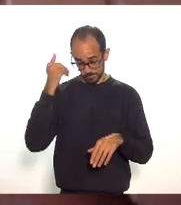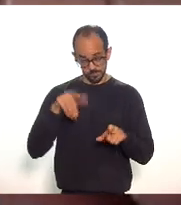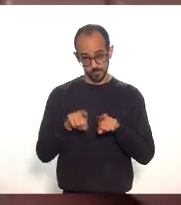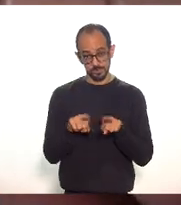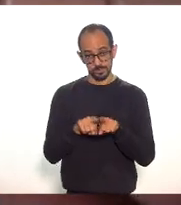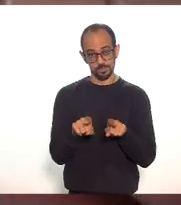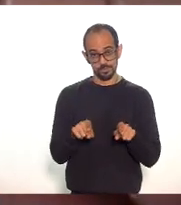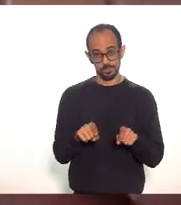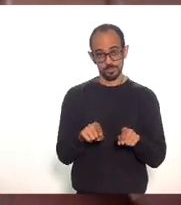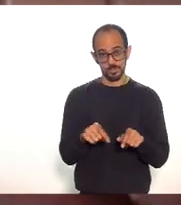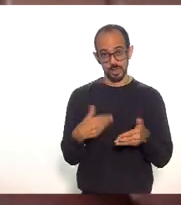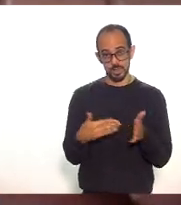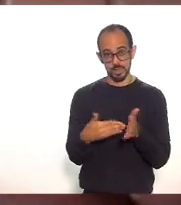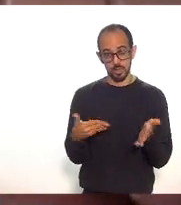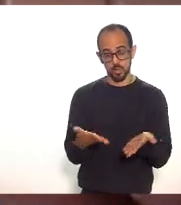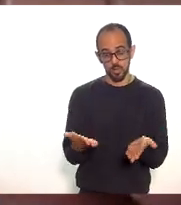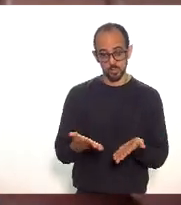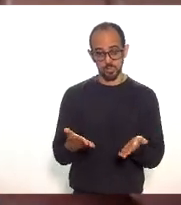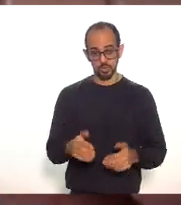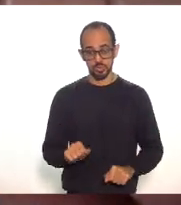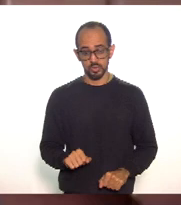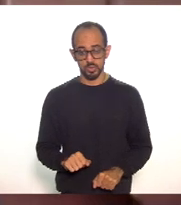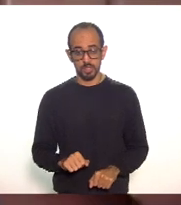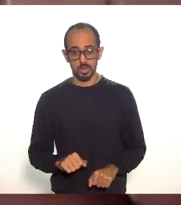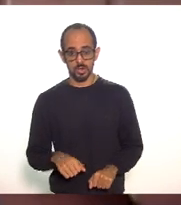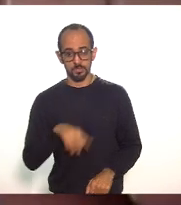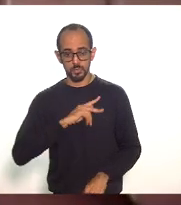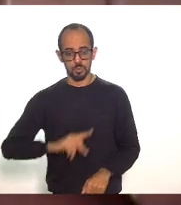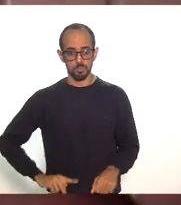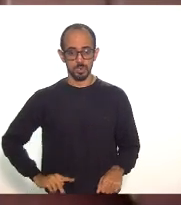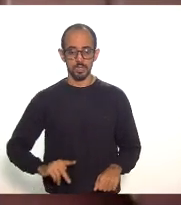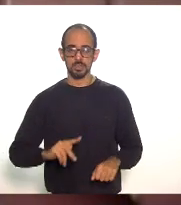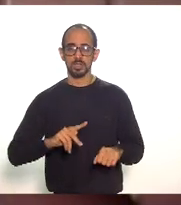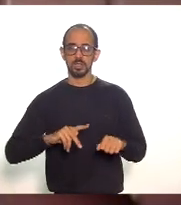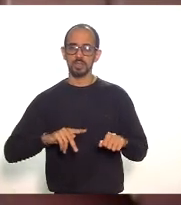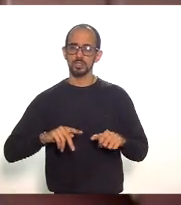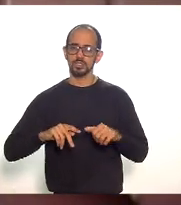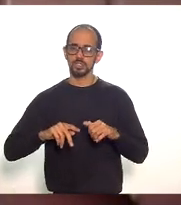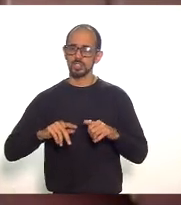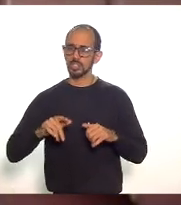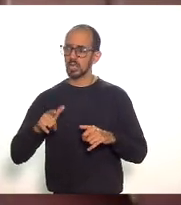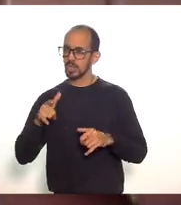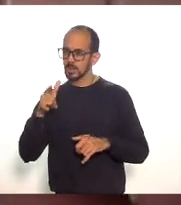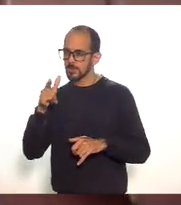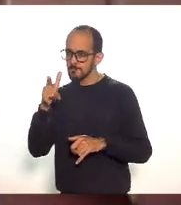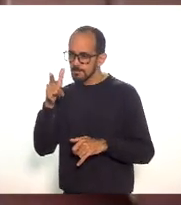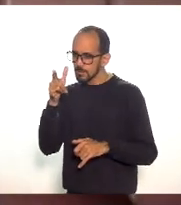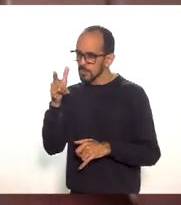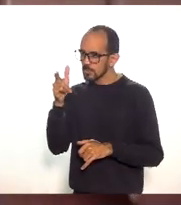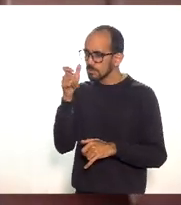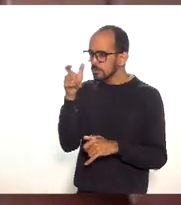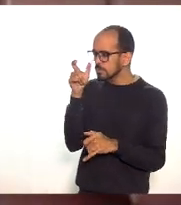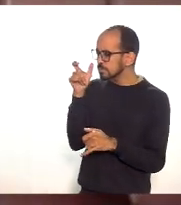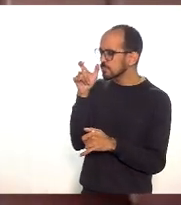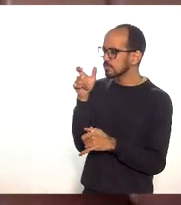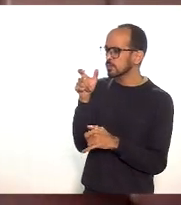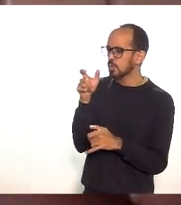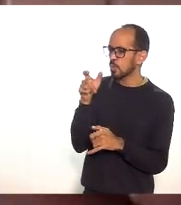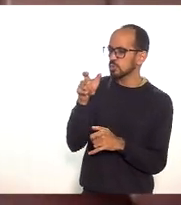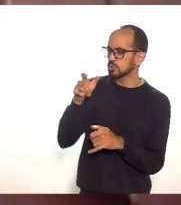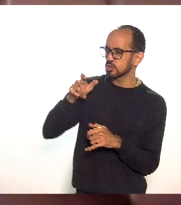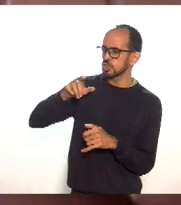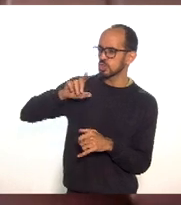como o próprio presidente da República, flertam com ditadura, com cerceamento de direitos,